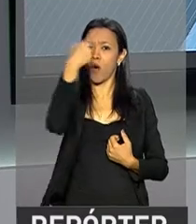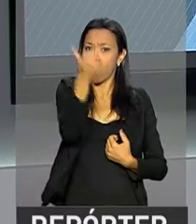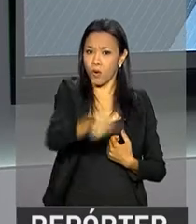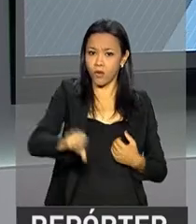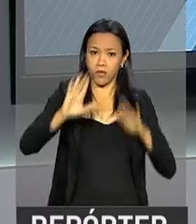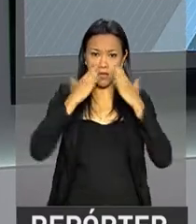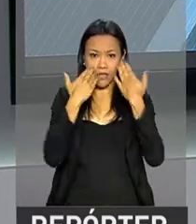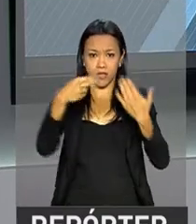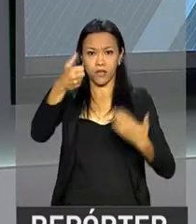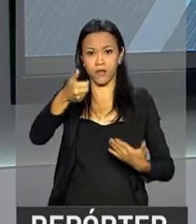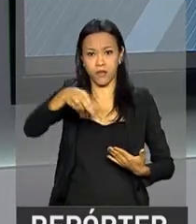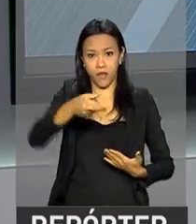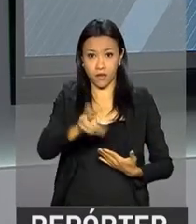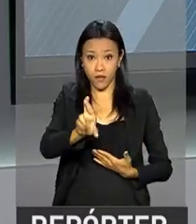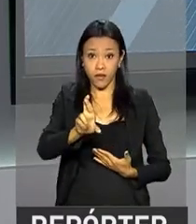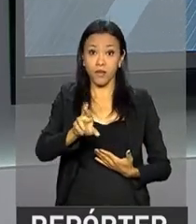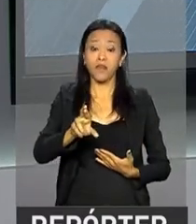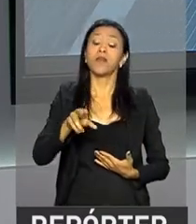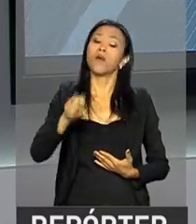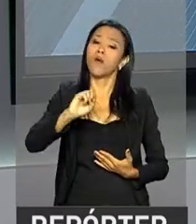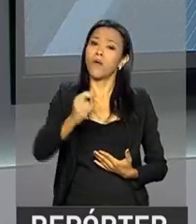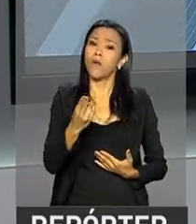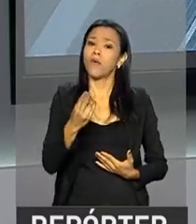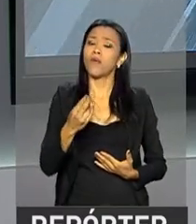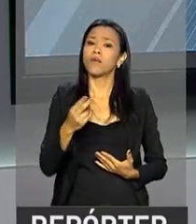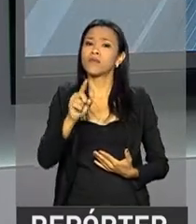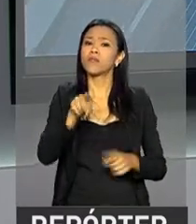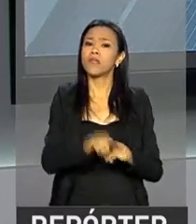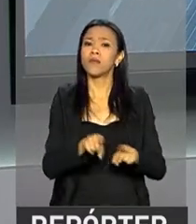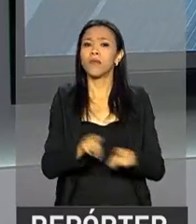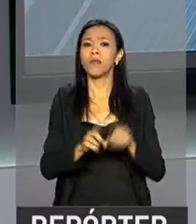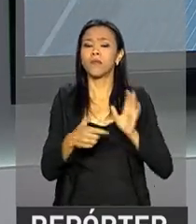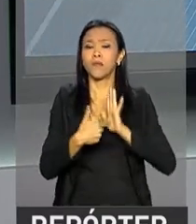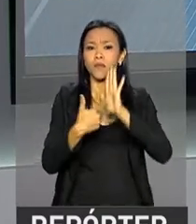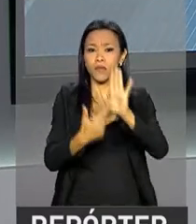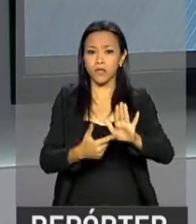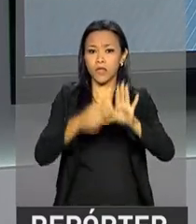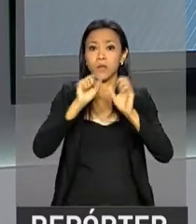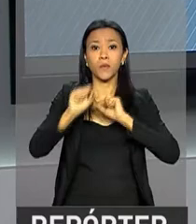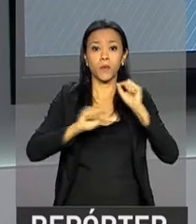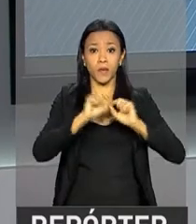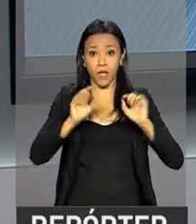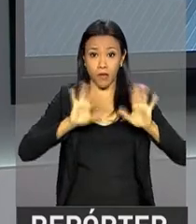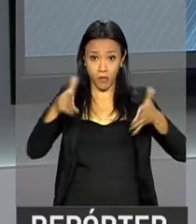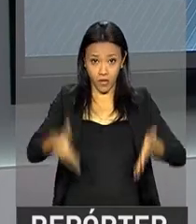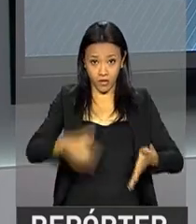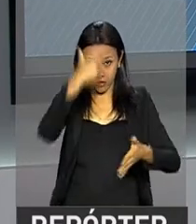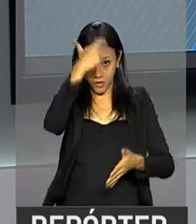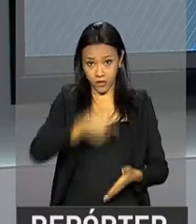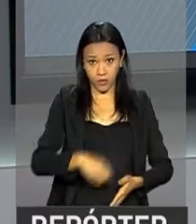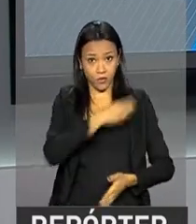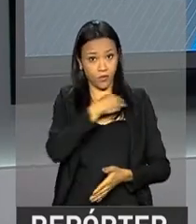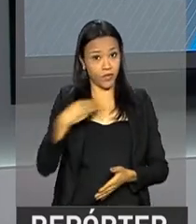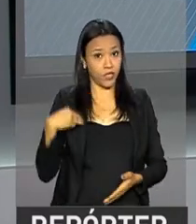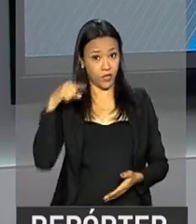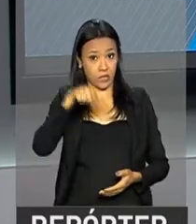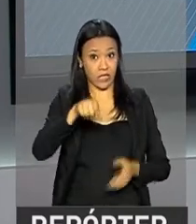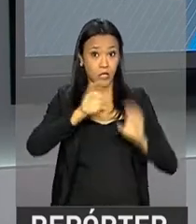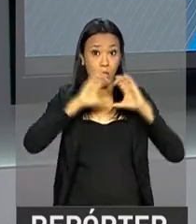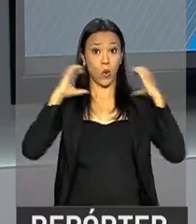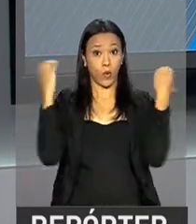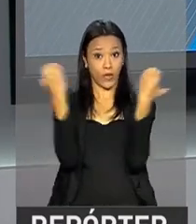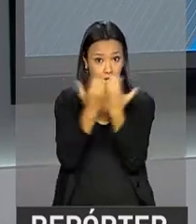próxima edição do repórter o nbr ou com a transmissão ao vivo da participação do ministro da fazenda e henrique meirelles no congresso